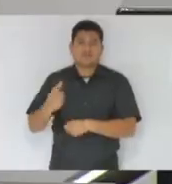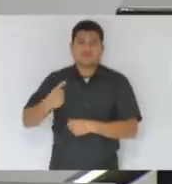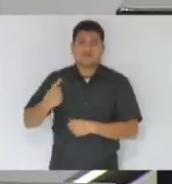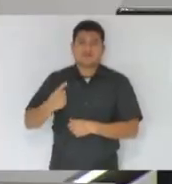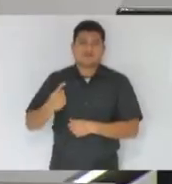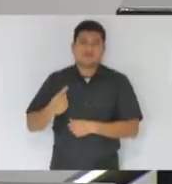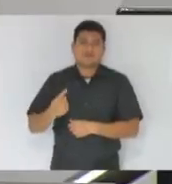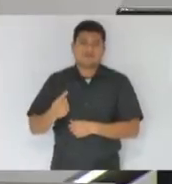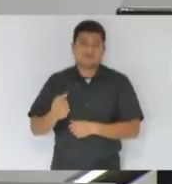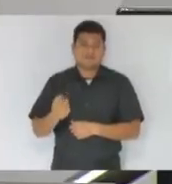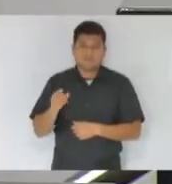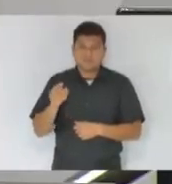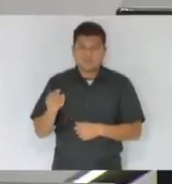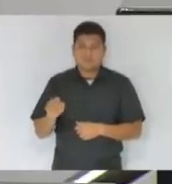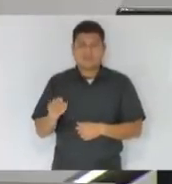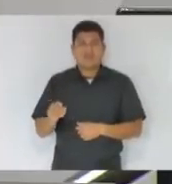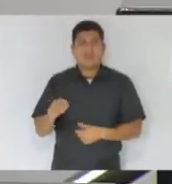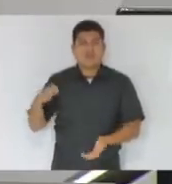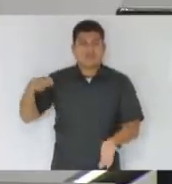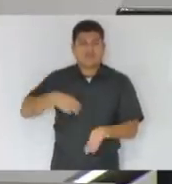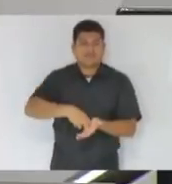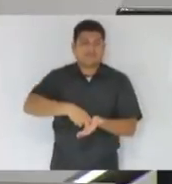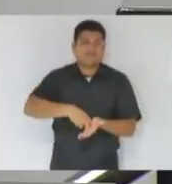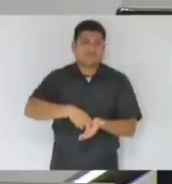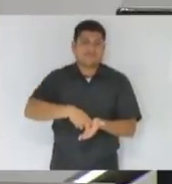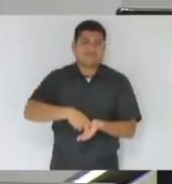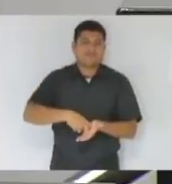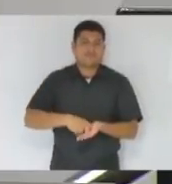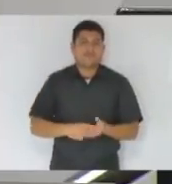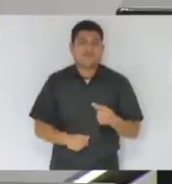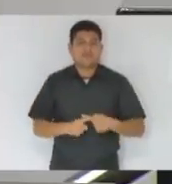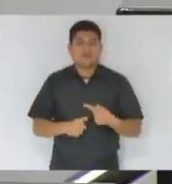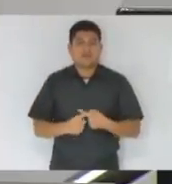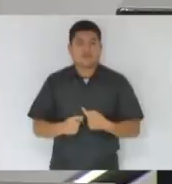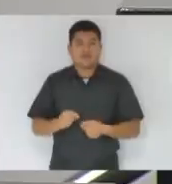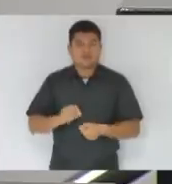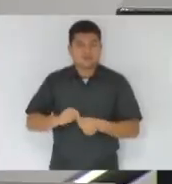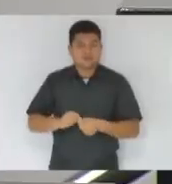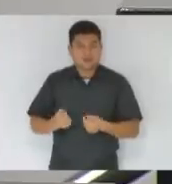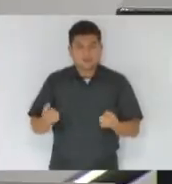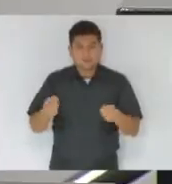sendo penalizado por ter feito um convênio que vem